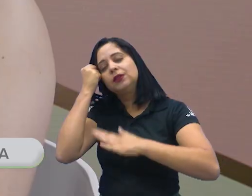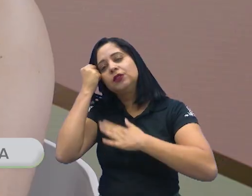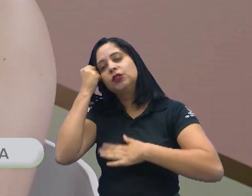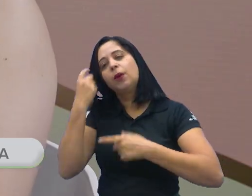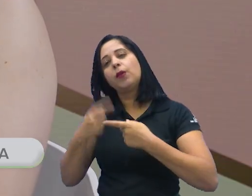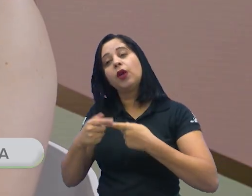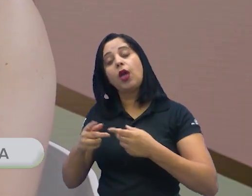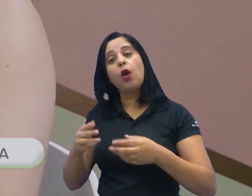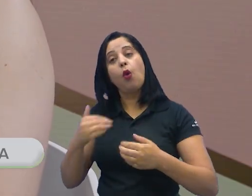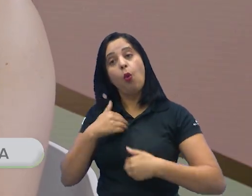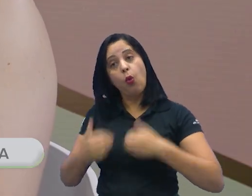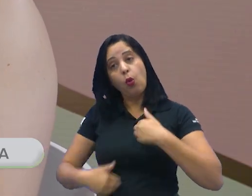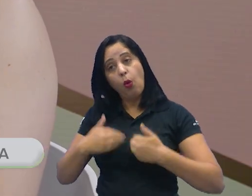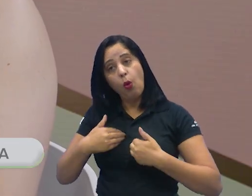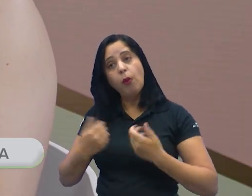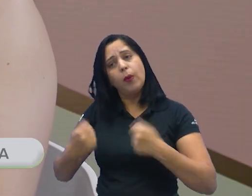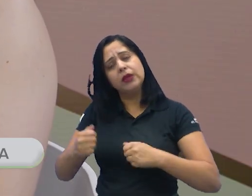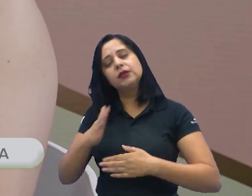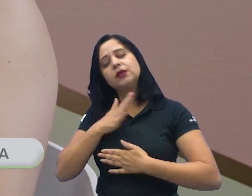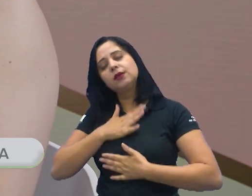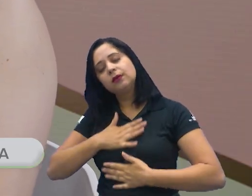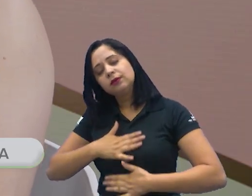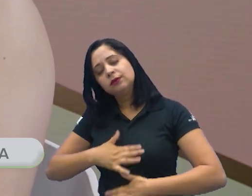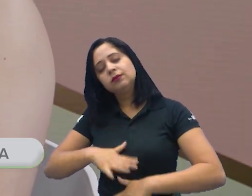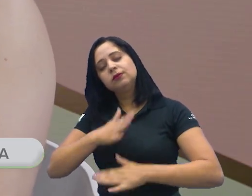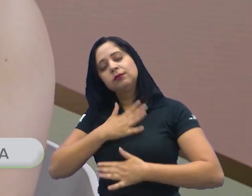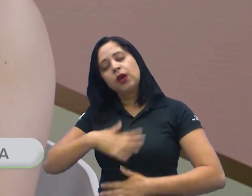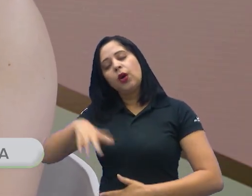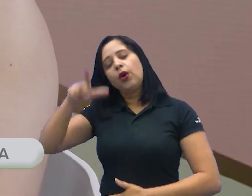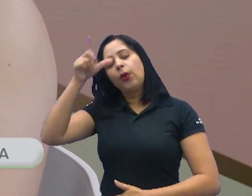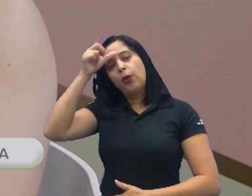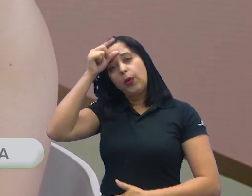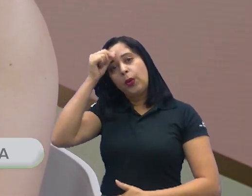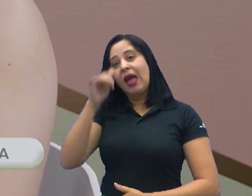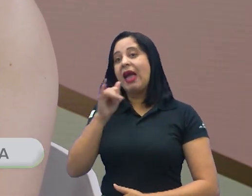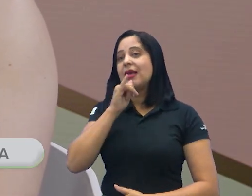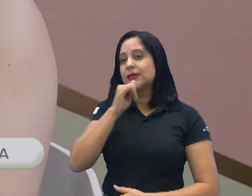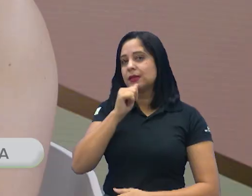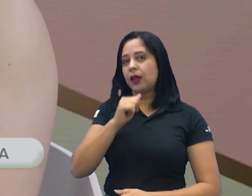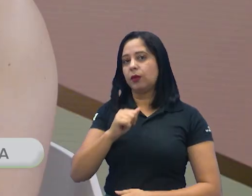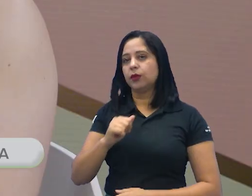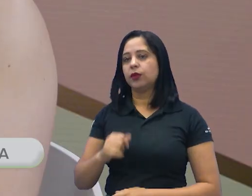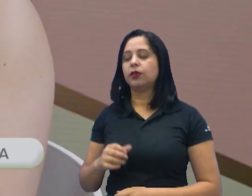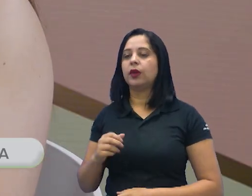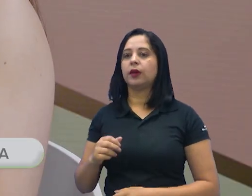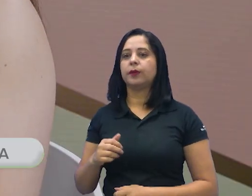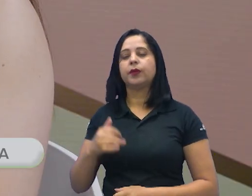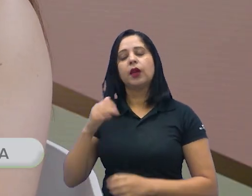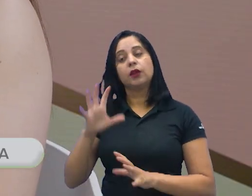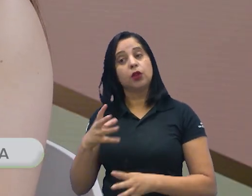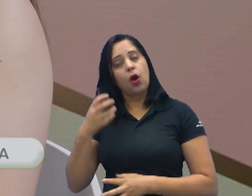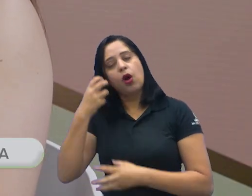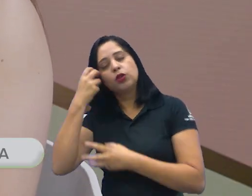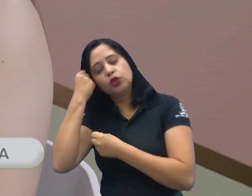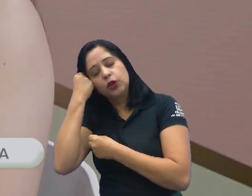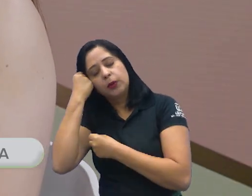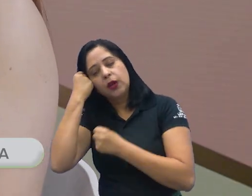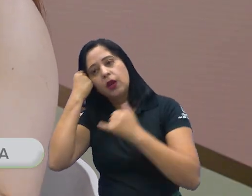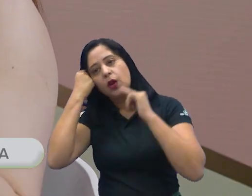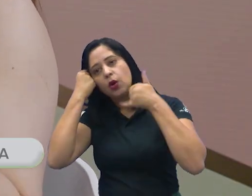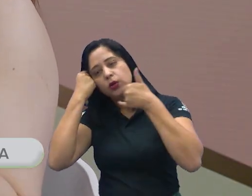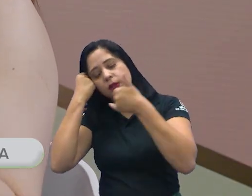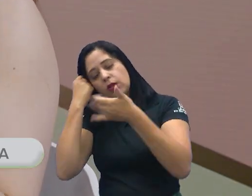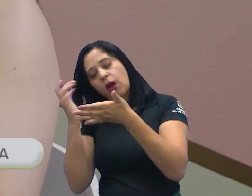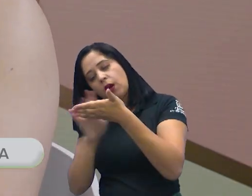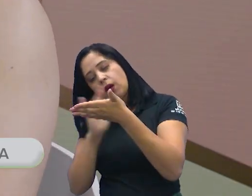pleno, né? Então, se a gente conseguir aí ir deitar sem estar com o celular por perto, aquele ambiente mais escuro, às